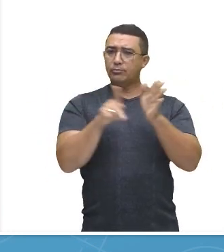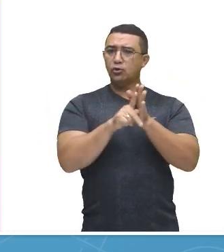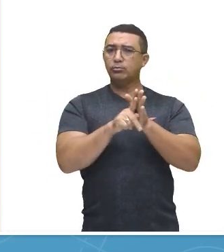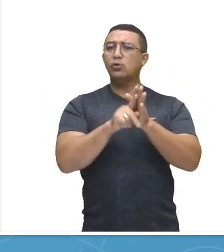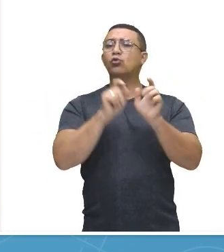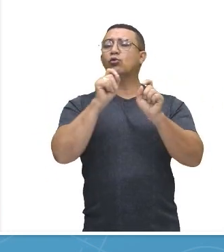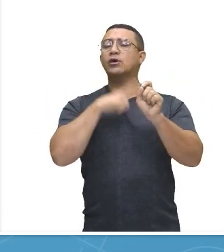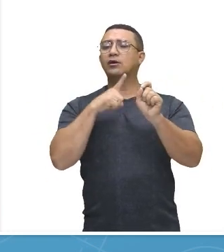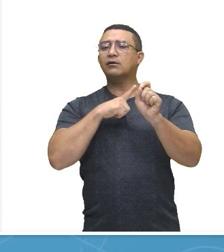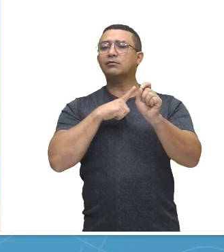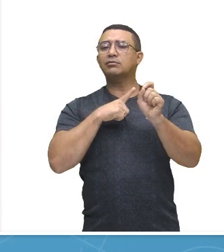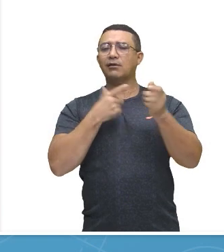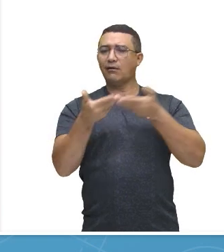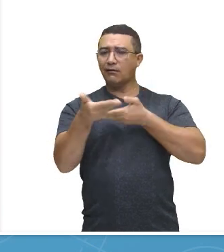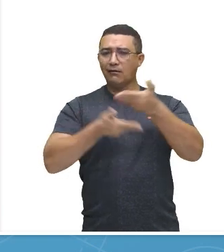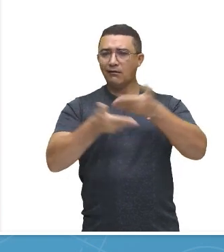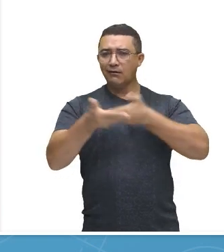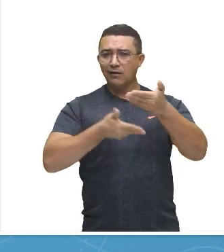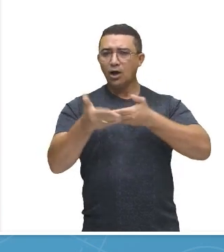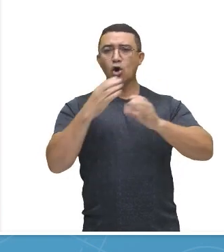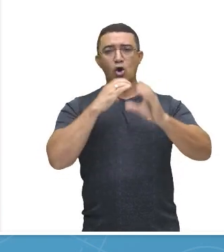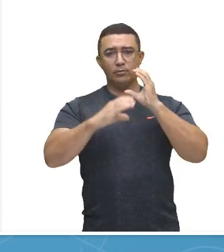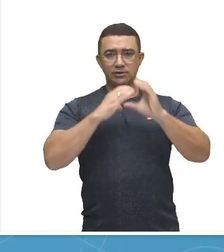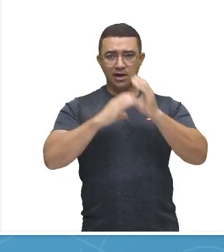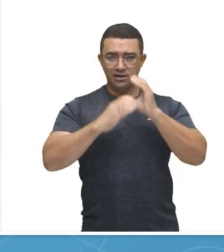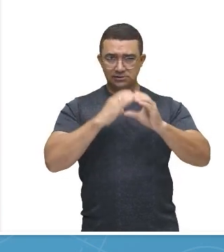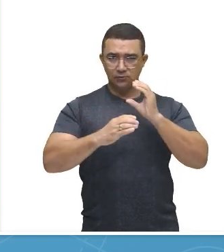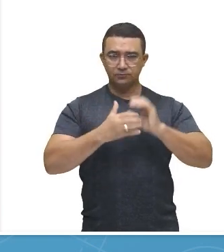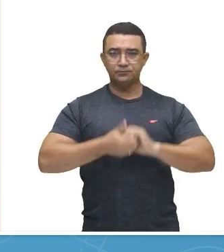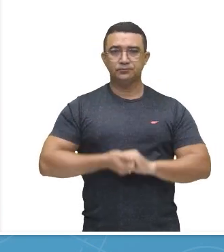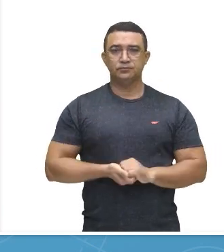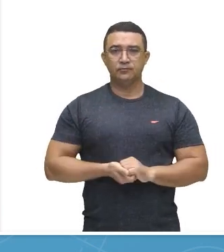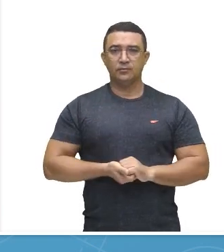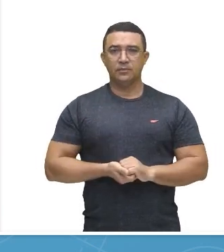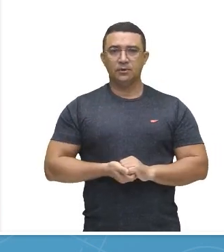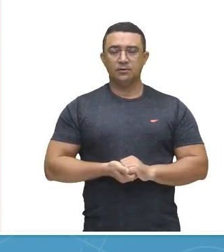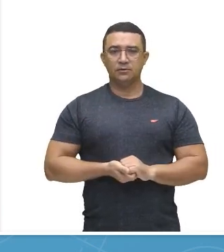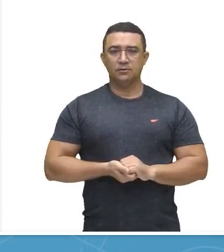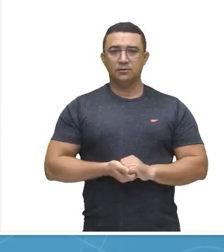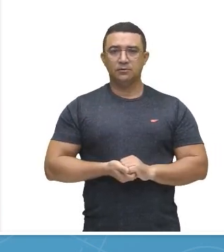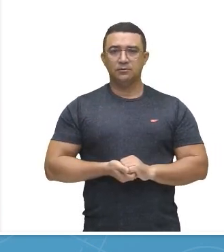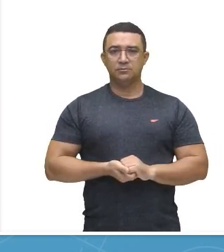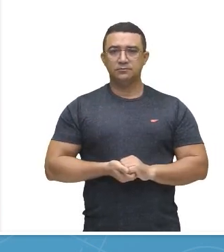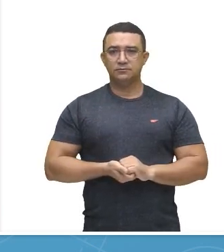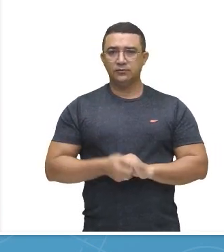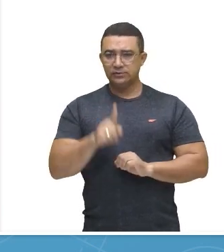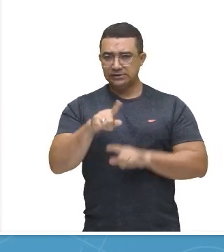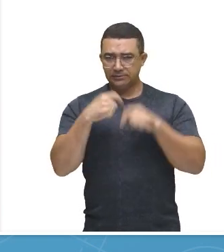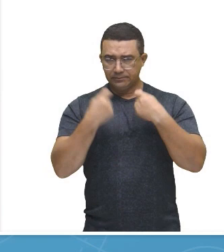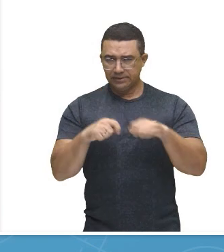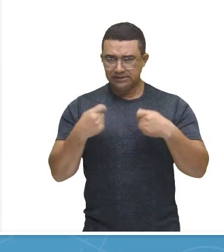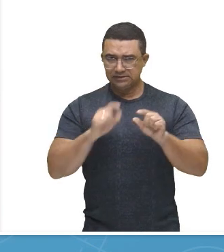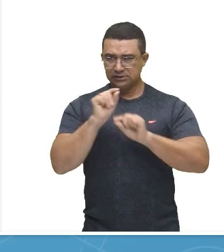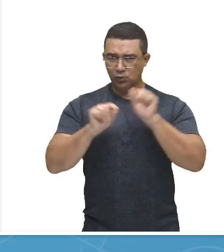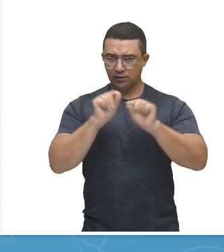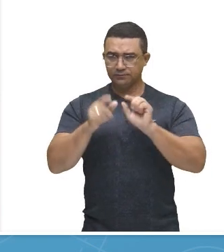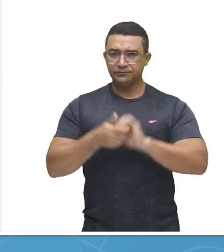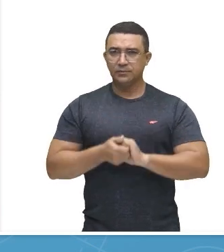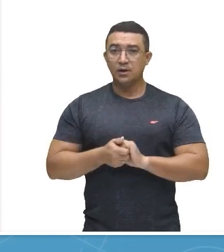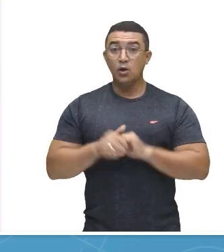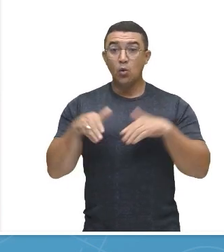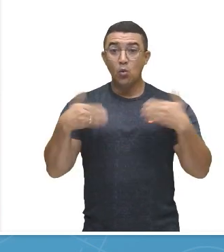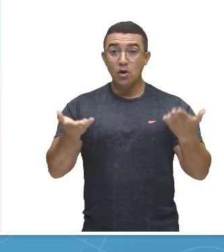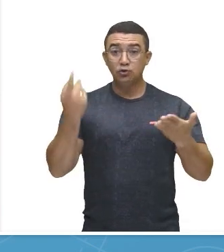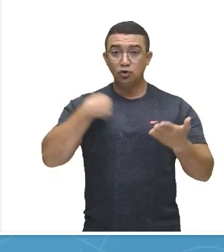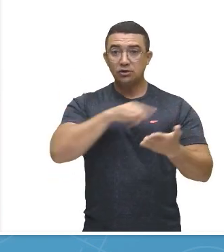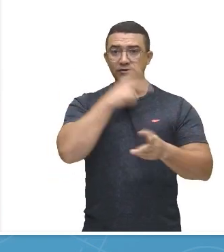estabelecer uma comunicação. Vamos lá, então, vamos começando assim. O que você deve guardar, então? Você deve guardar o seguinte: quando nós